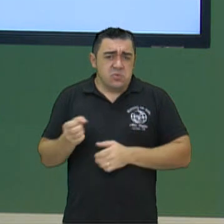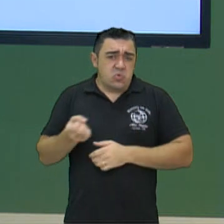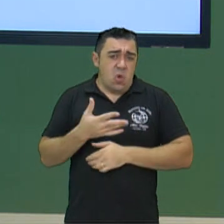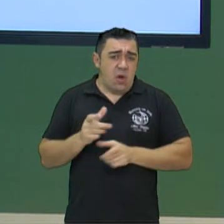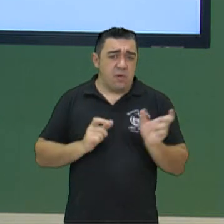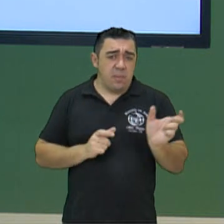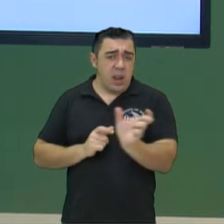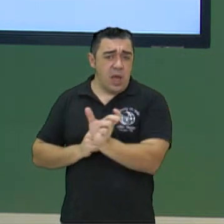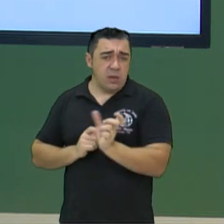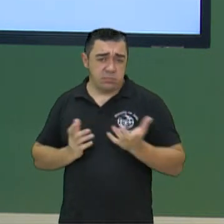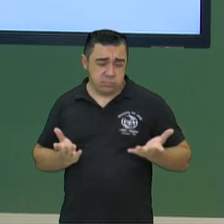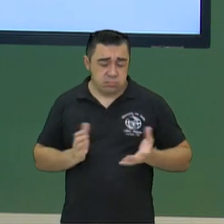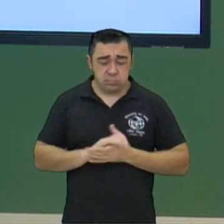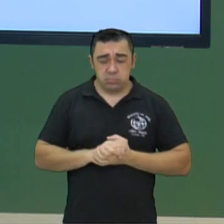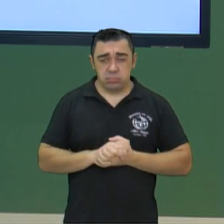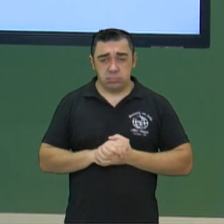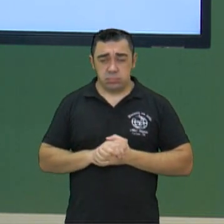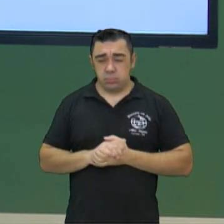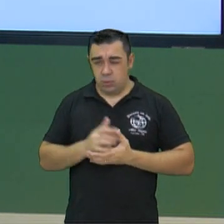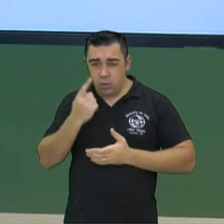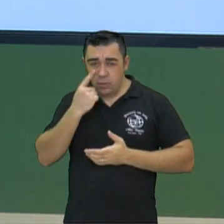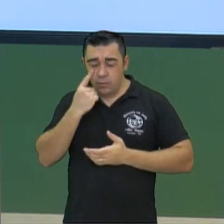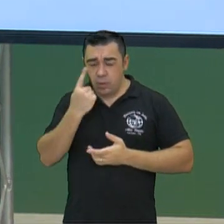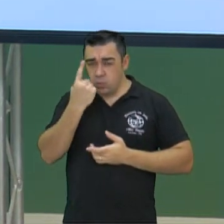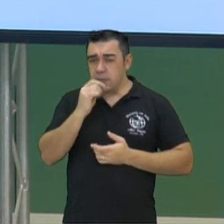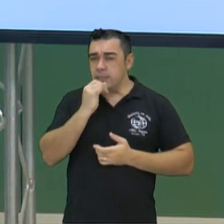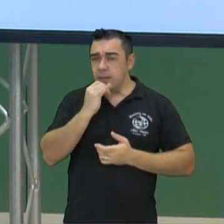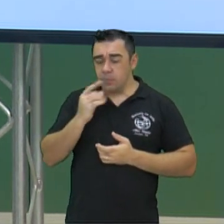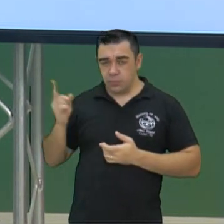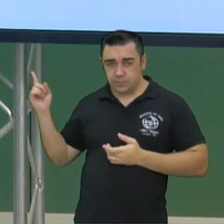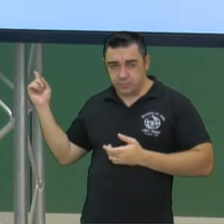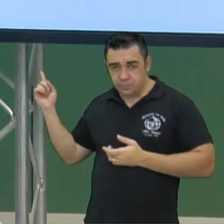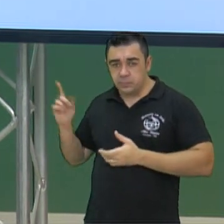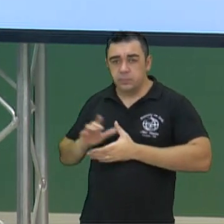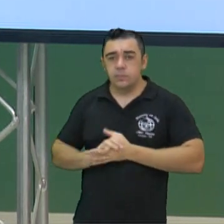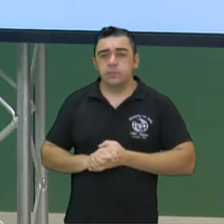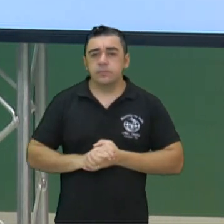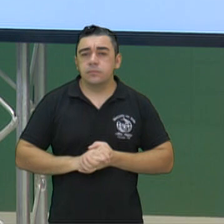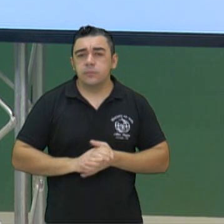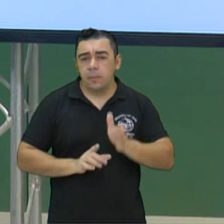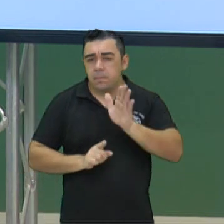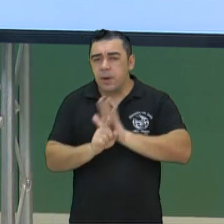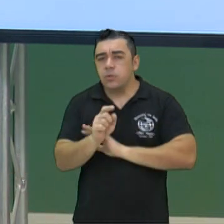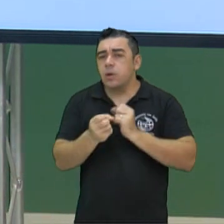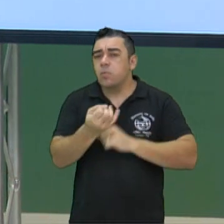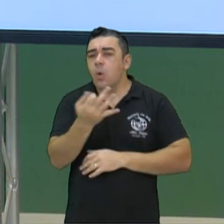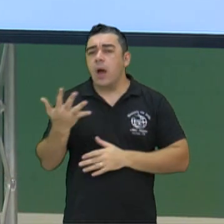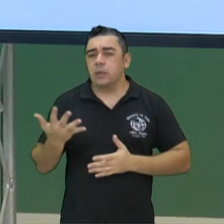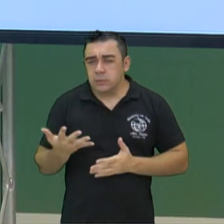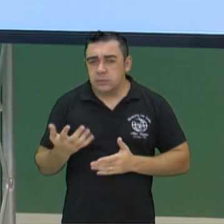novas palavras. Então, vamos lá fazer um exemplo? Quais são e